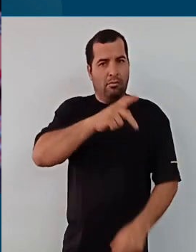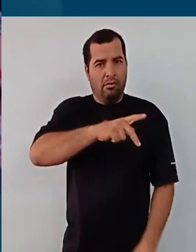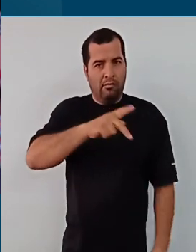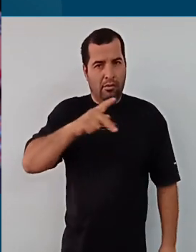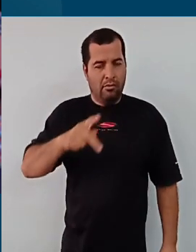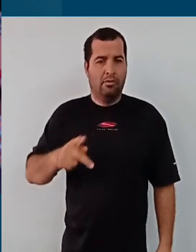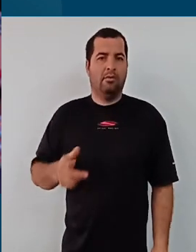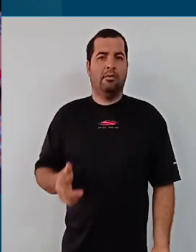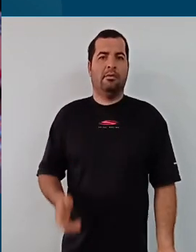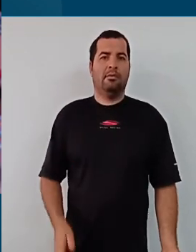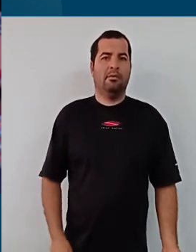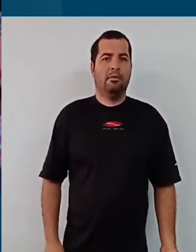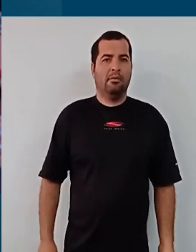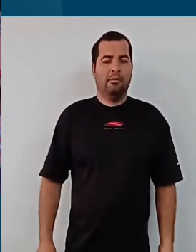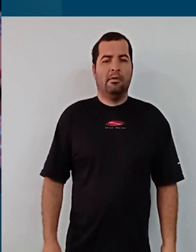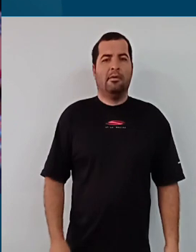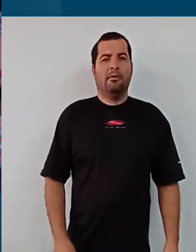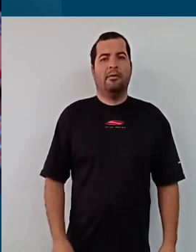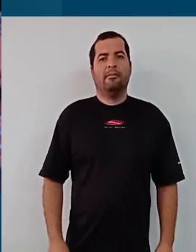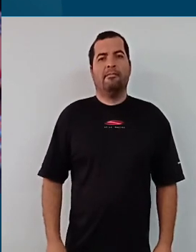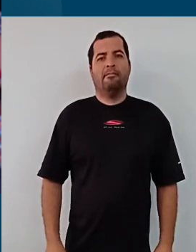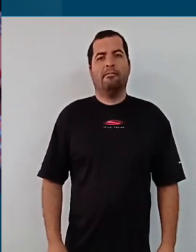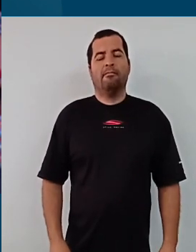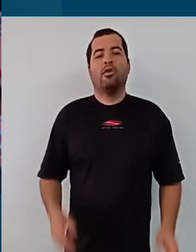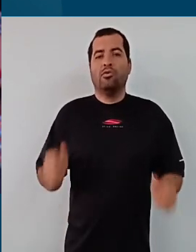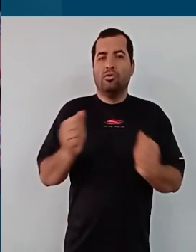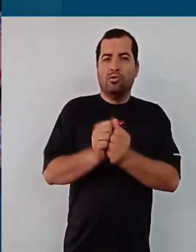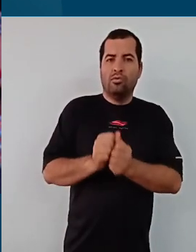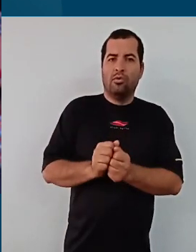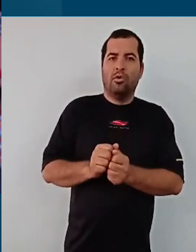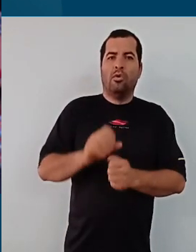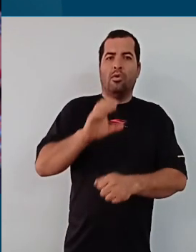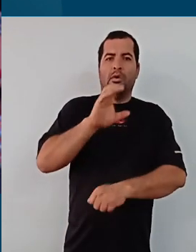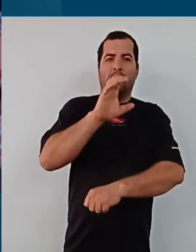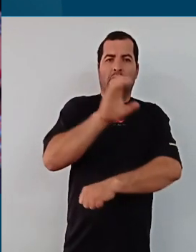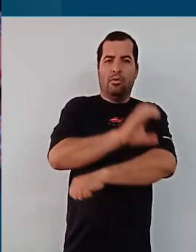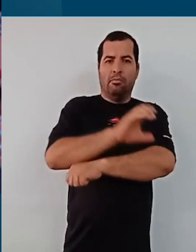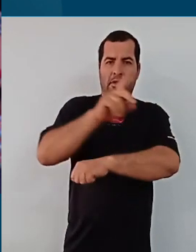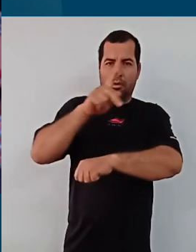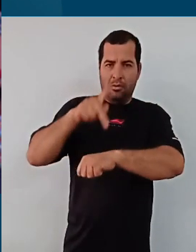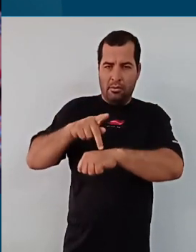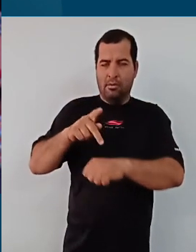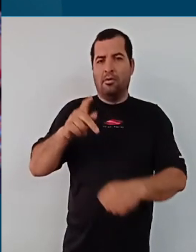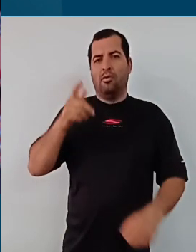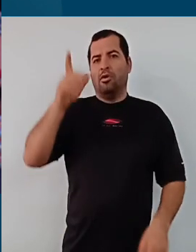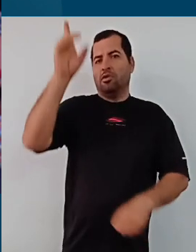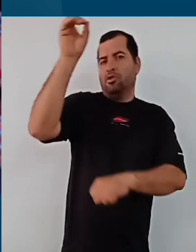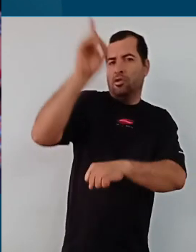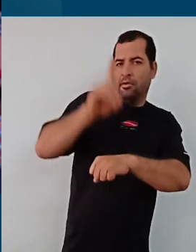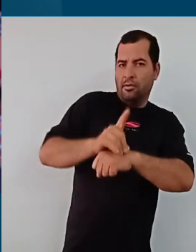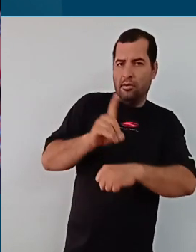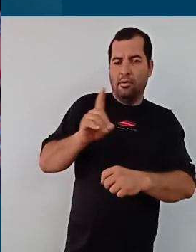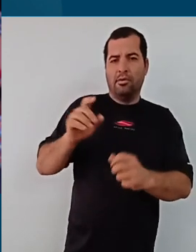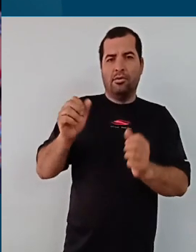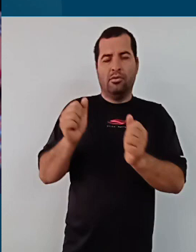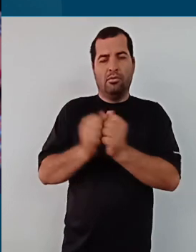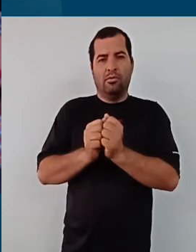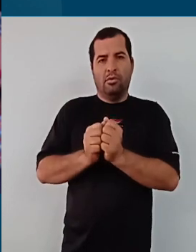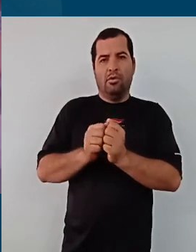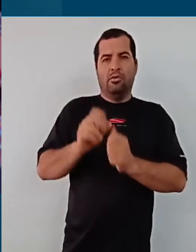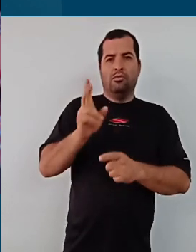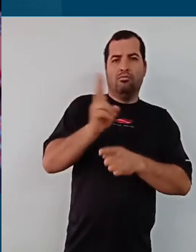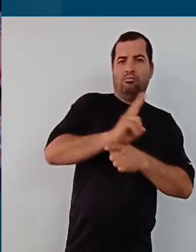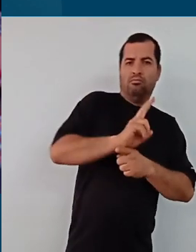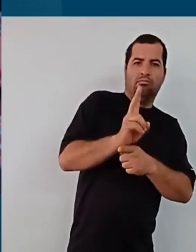né, em que ele atua, né, com o coordenador, com o diretor, e o diretor, né, com o seu supervisor